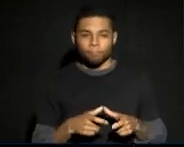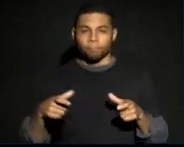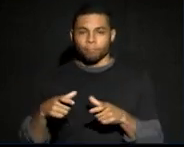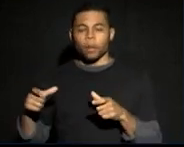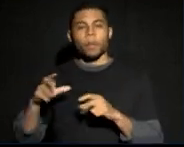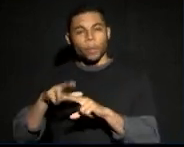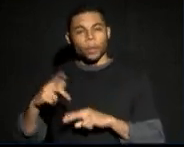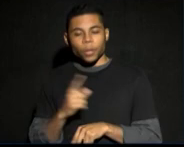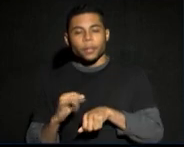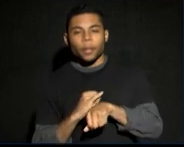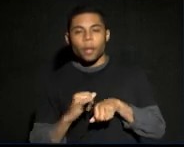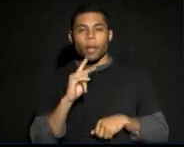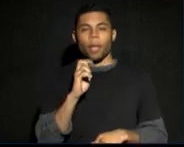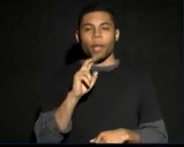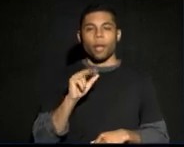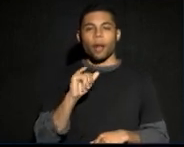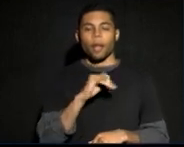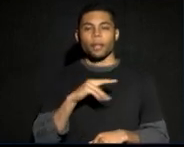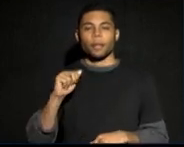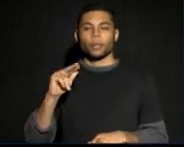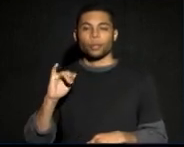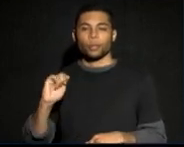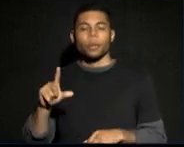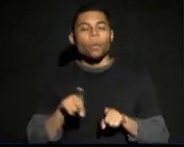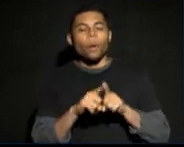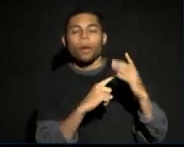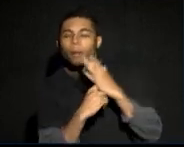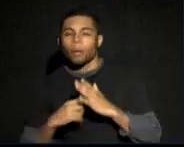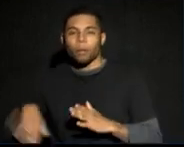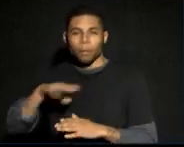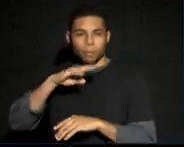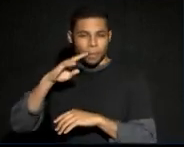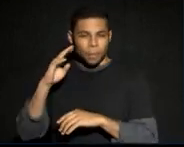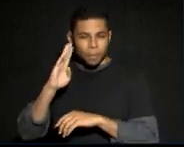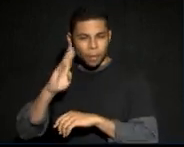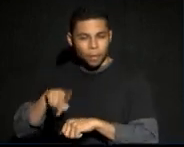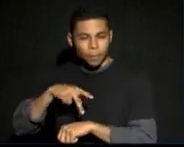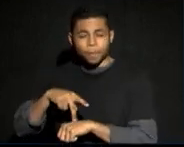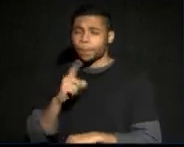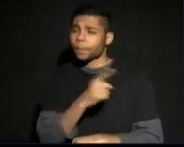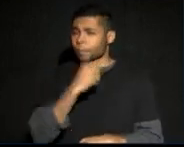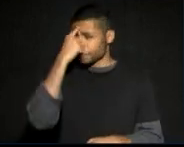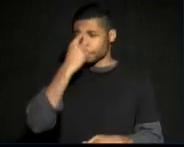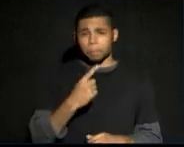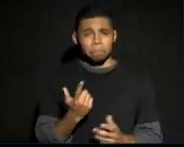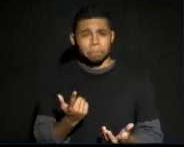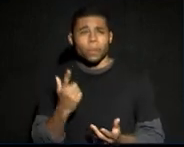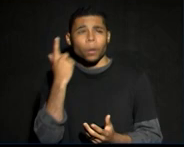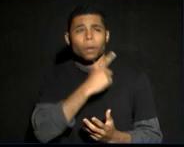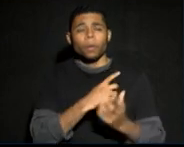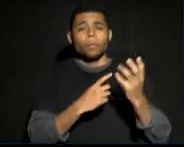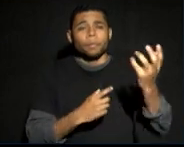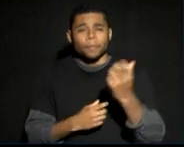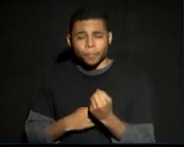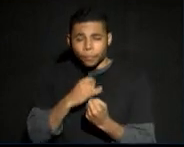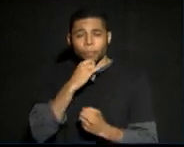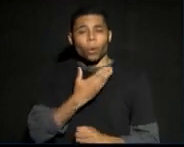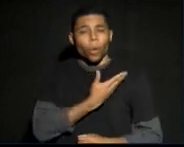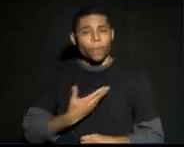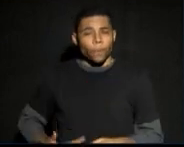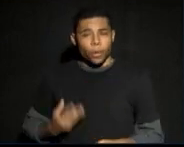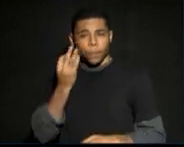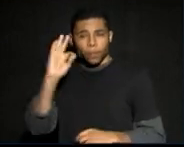nossa estratégia dos heróis nacionais e obedece ele vai funcionar ali como alguém que administra esses Fundos seja de capital de terceiros Como o governo federal